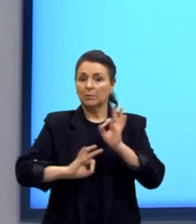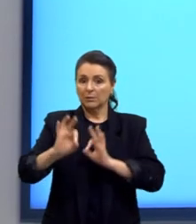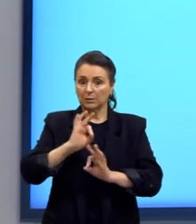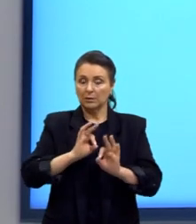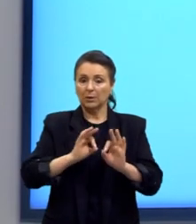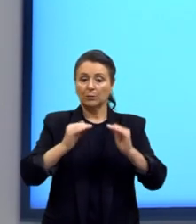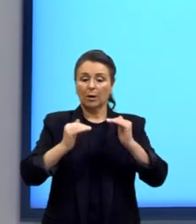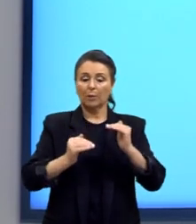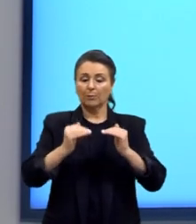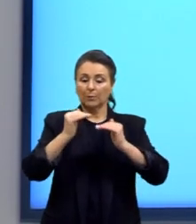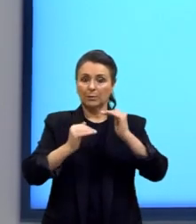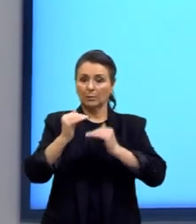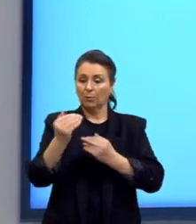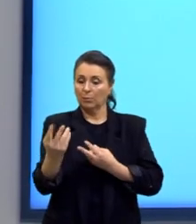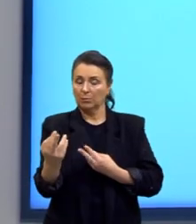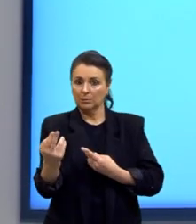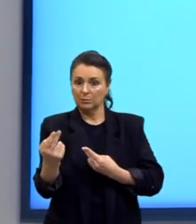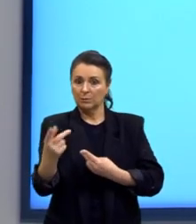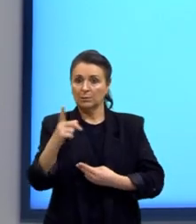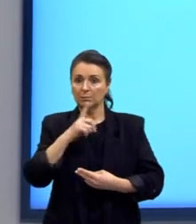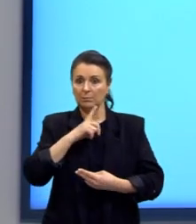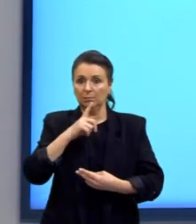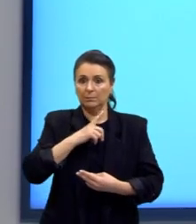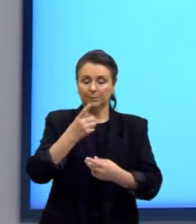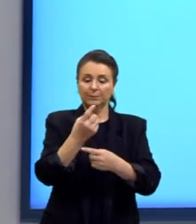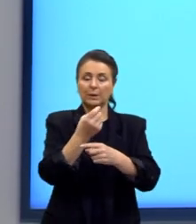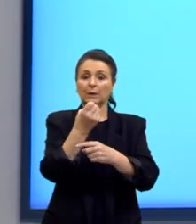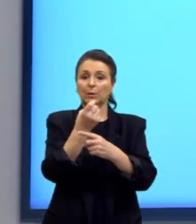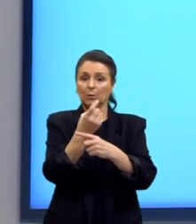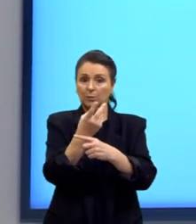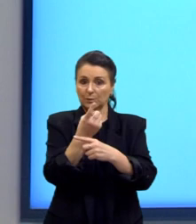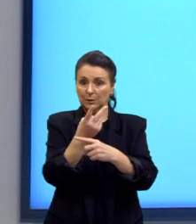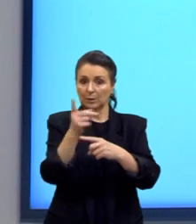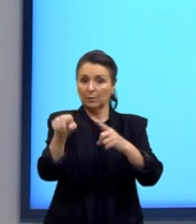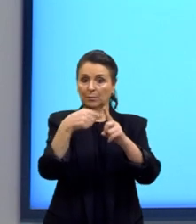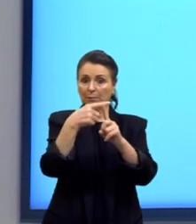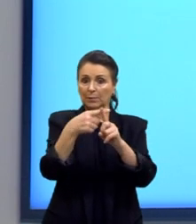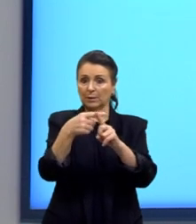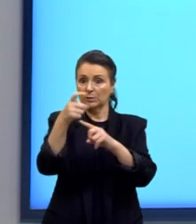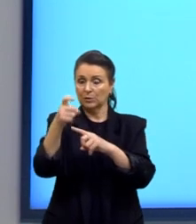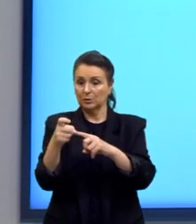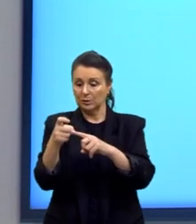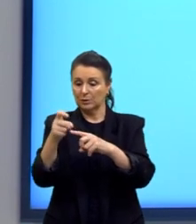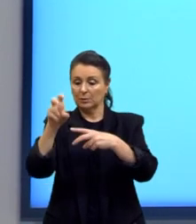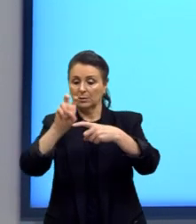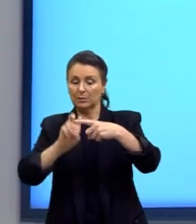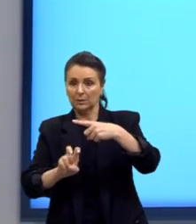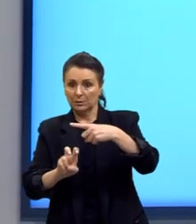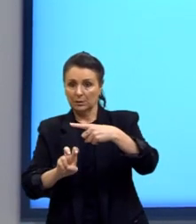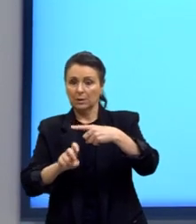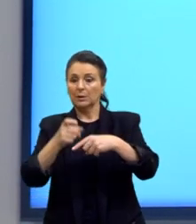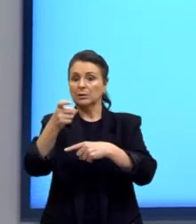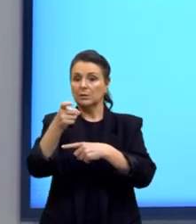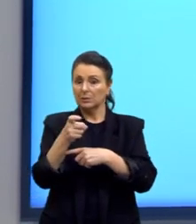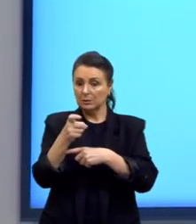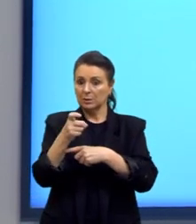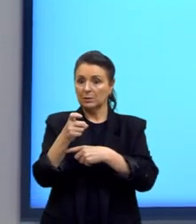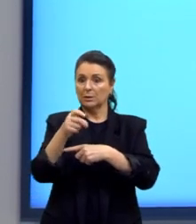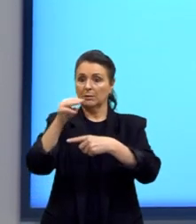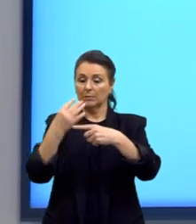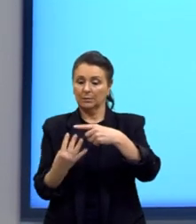nossa proporção a nossa semelhança nós temos que 12 mais x está para 5 assim como x